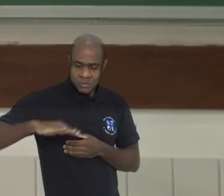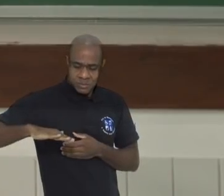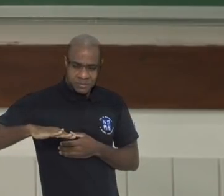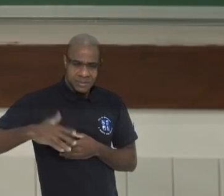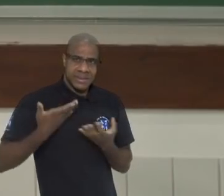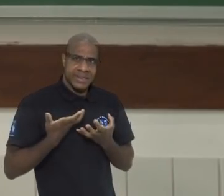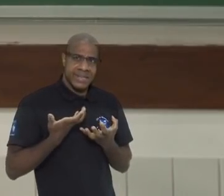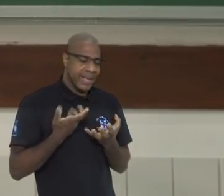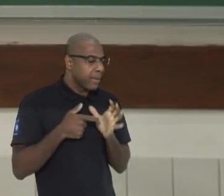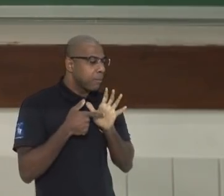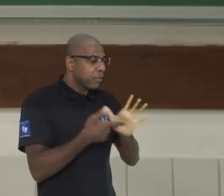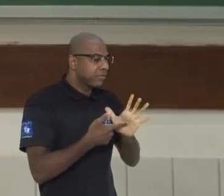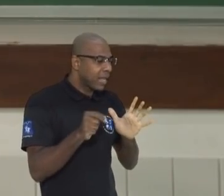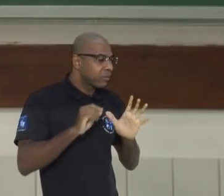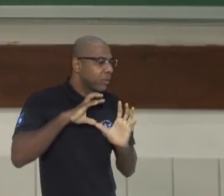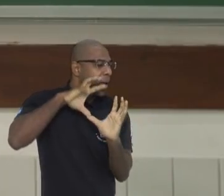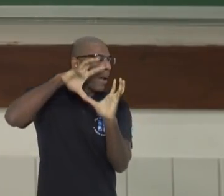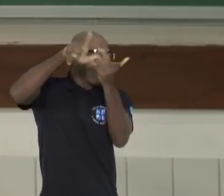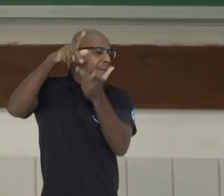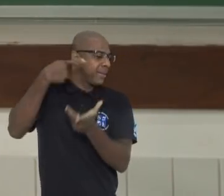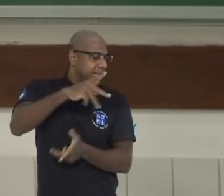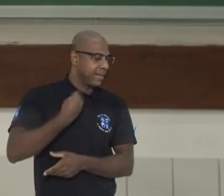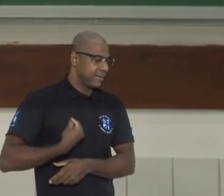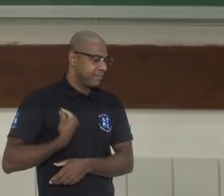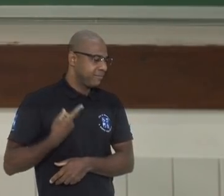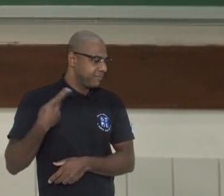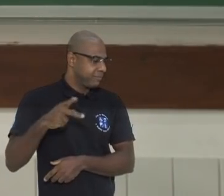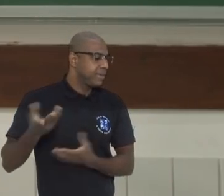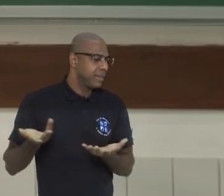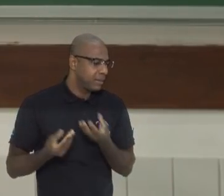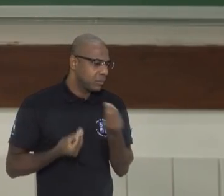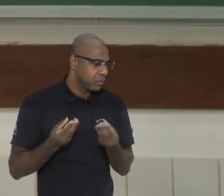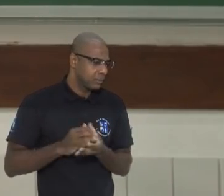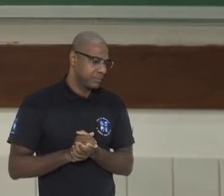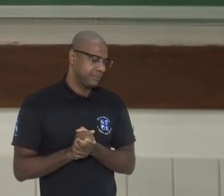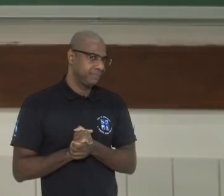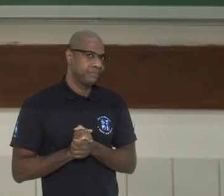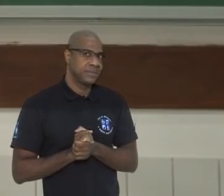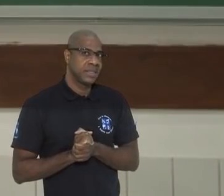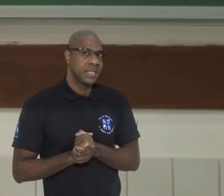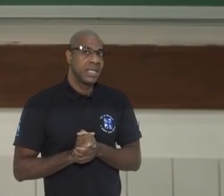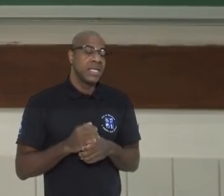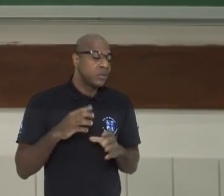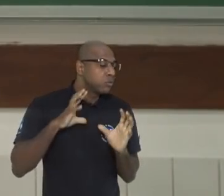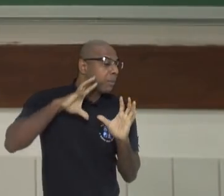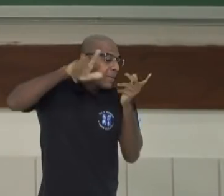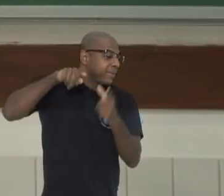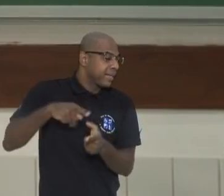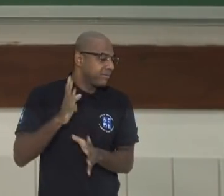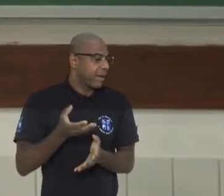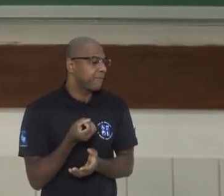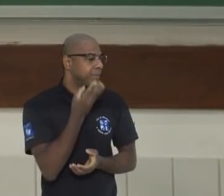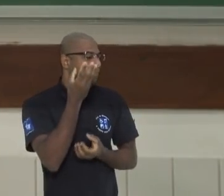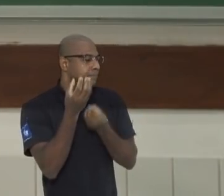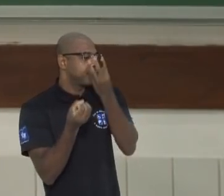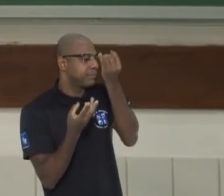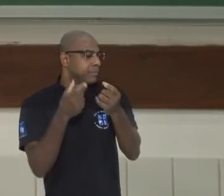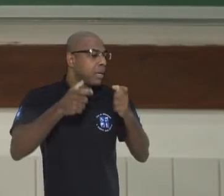seu planeta e sobre os outros planetas pelos quais ele passou? Vamos continuar acompanhando essa história,